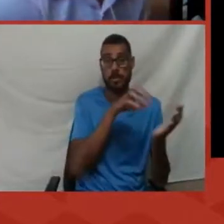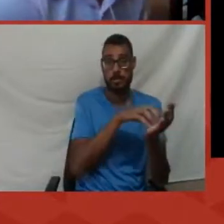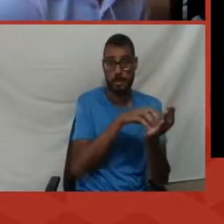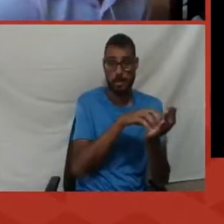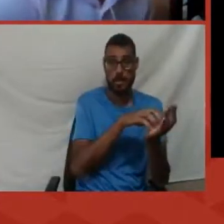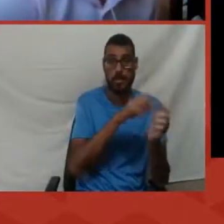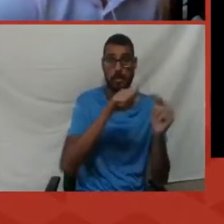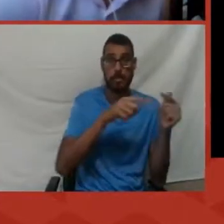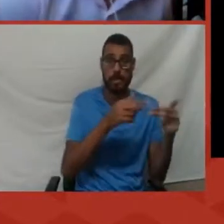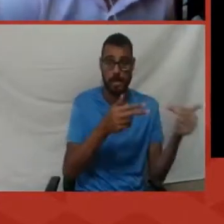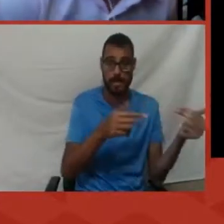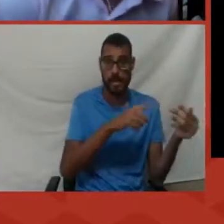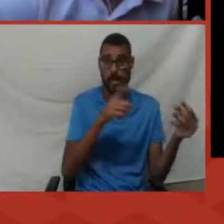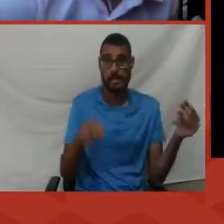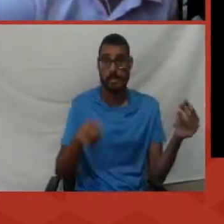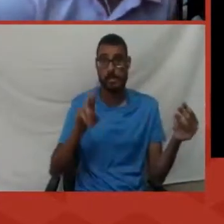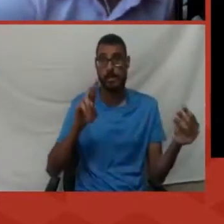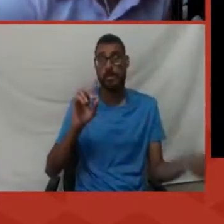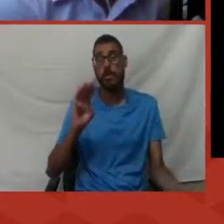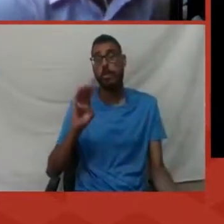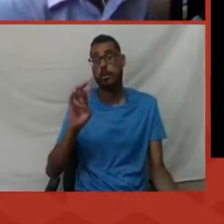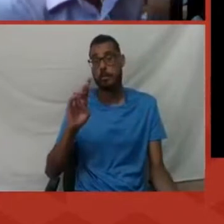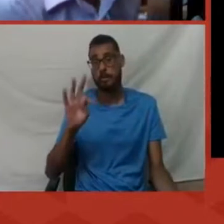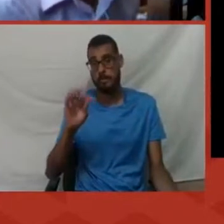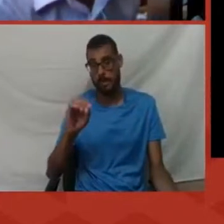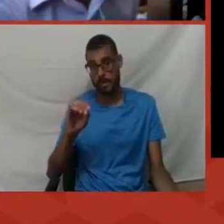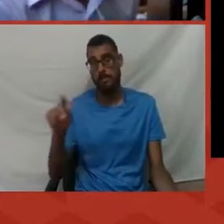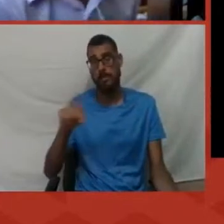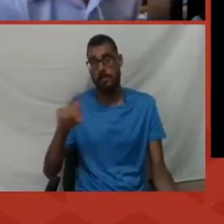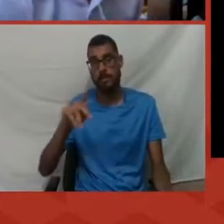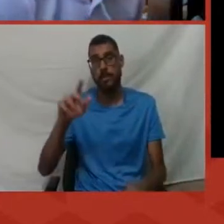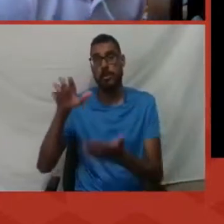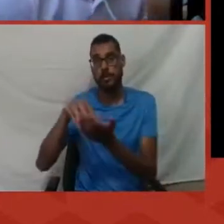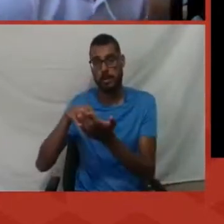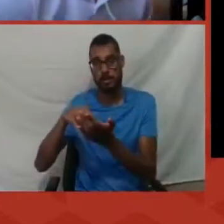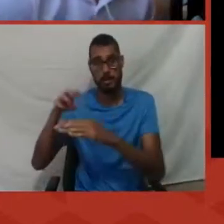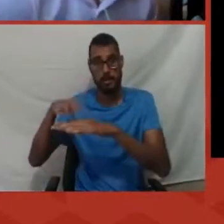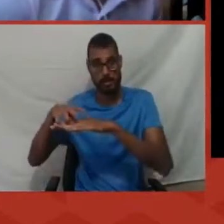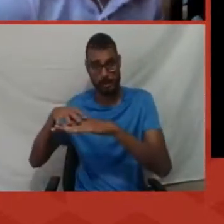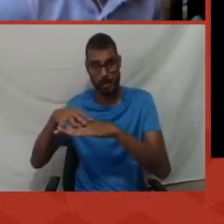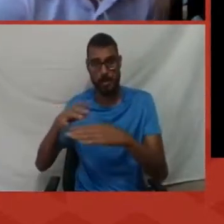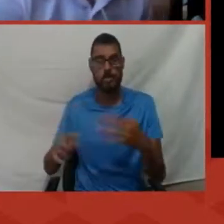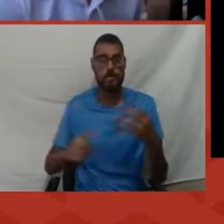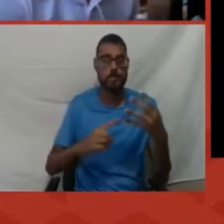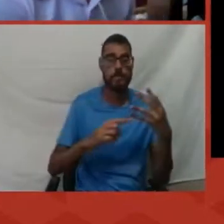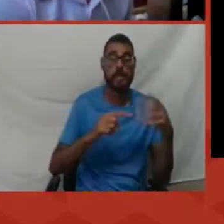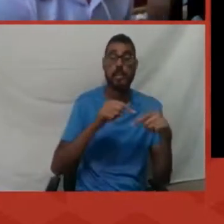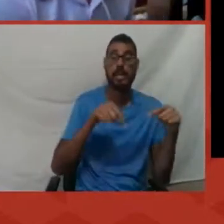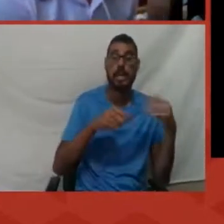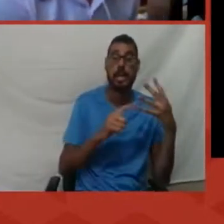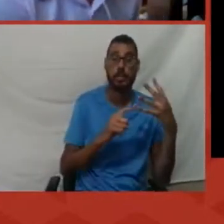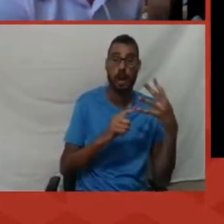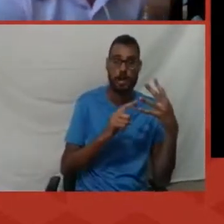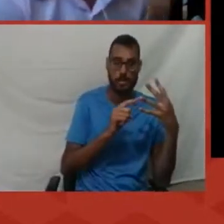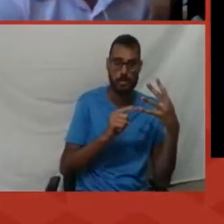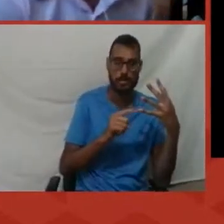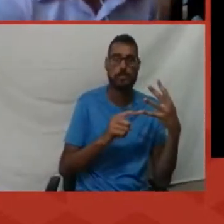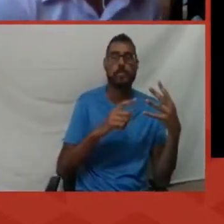de Materiais, e o Roberto Paterlini, professor do Departamento de Matemática. Na sala 4, teremos